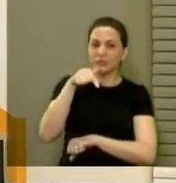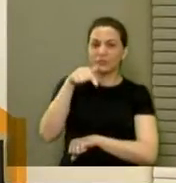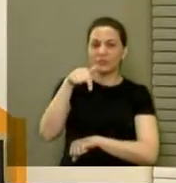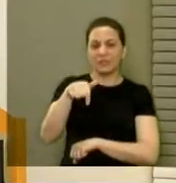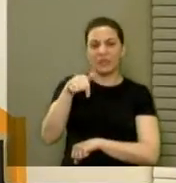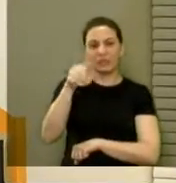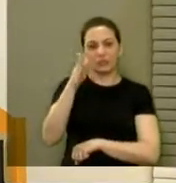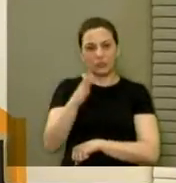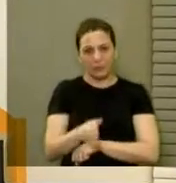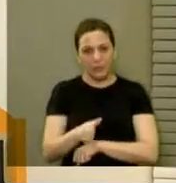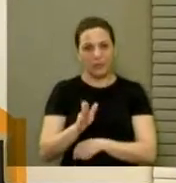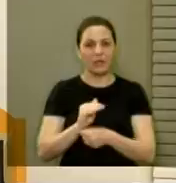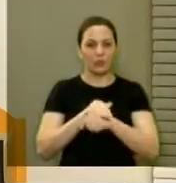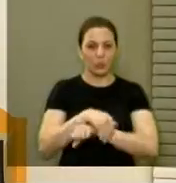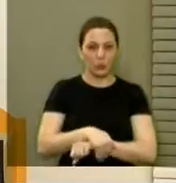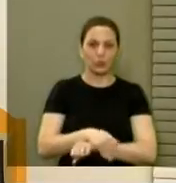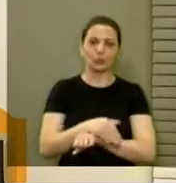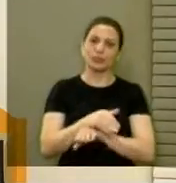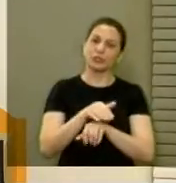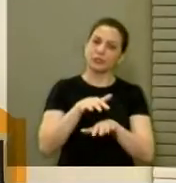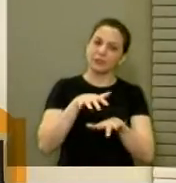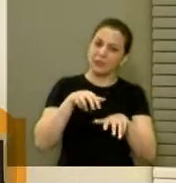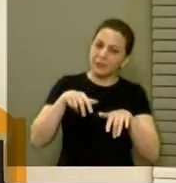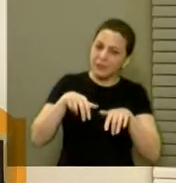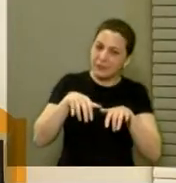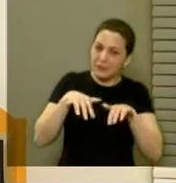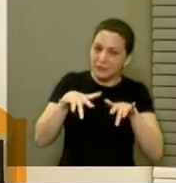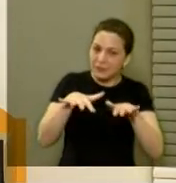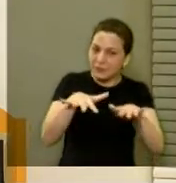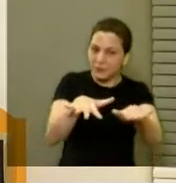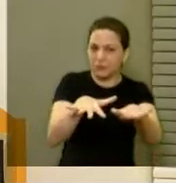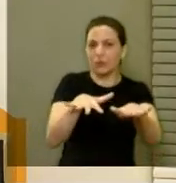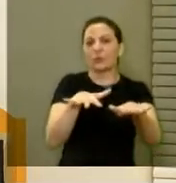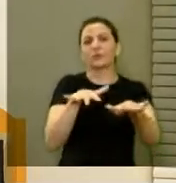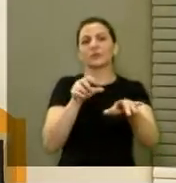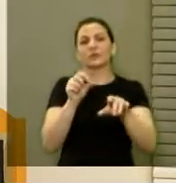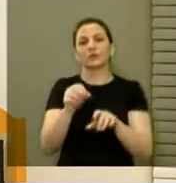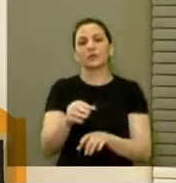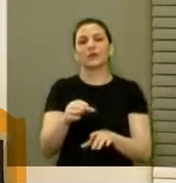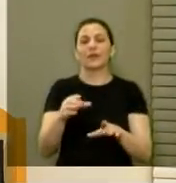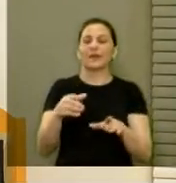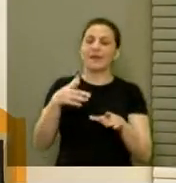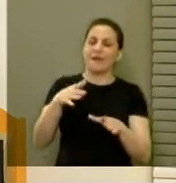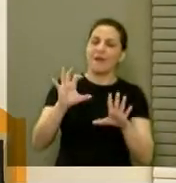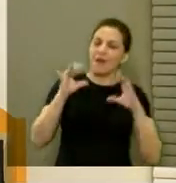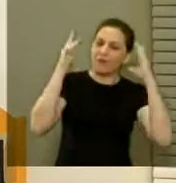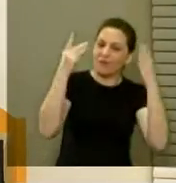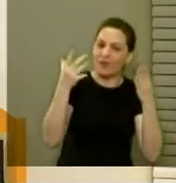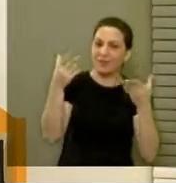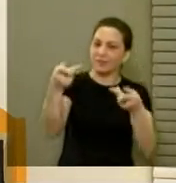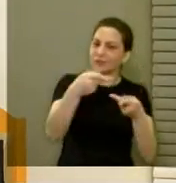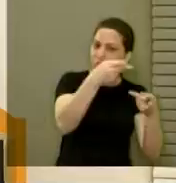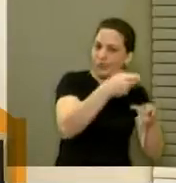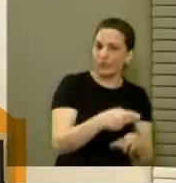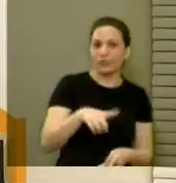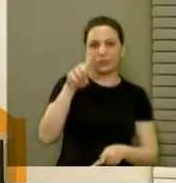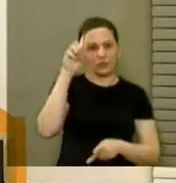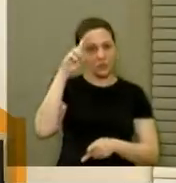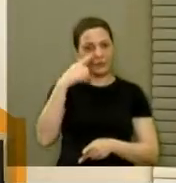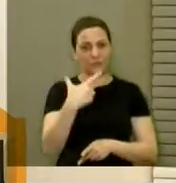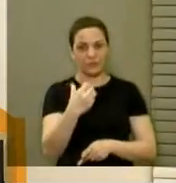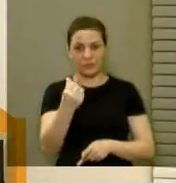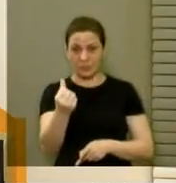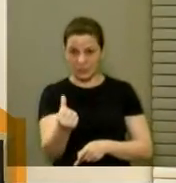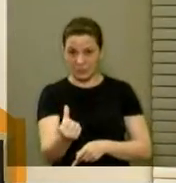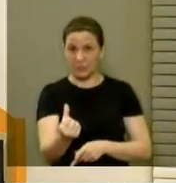teremos a quermesse na um sábado também então todos os convidados lembrando que no dia 26 e de santana que é ó